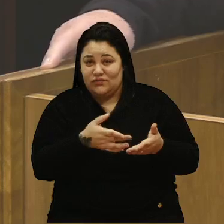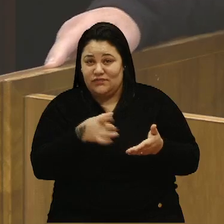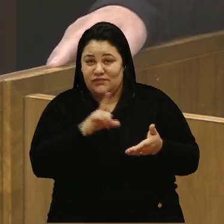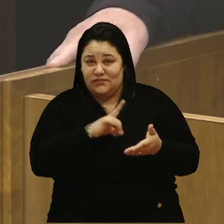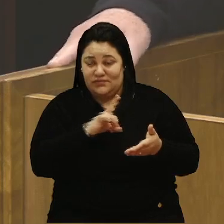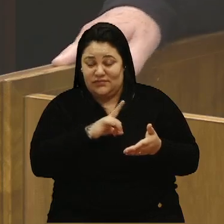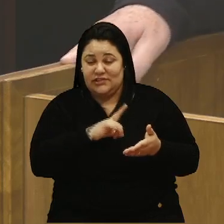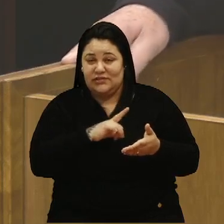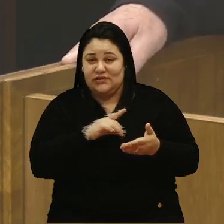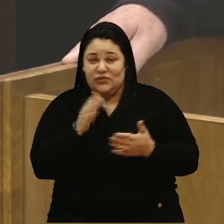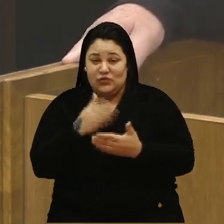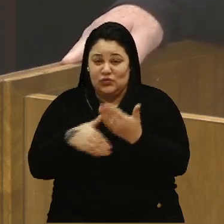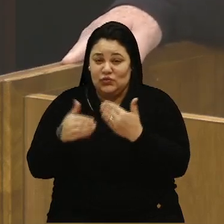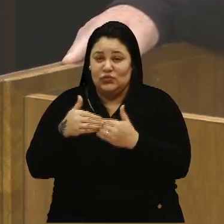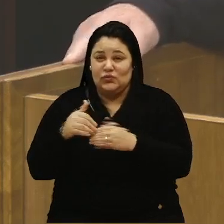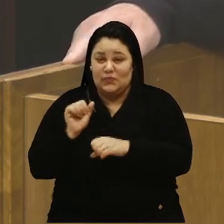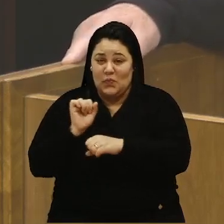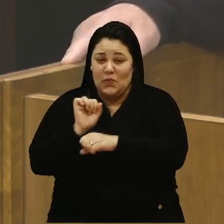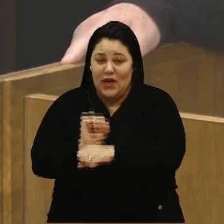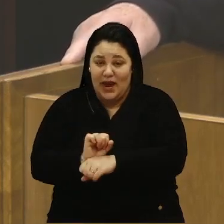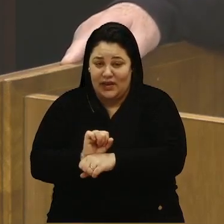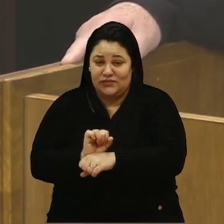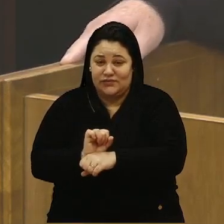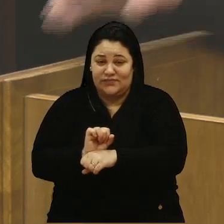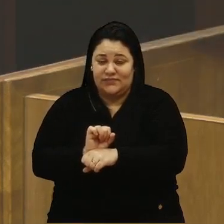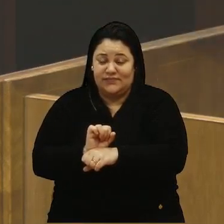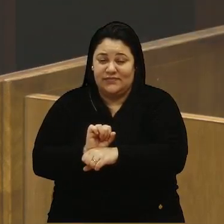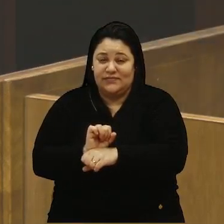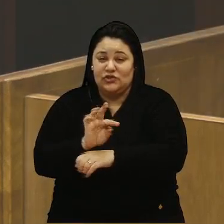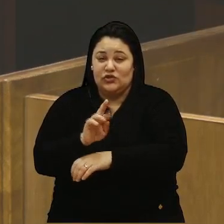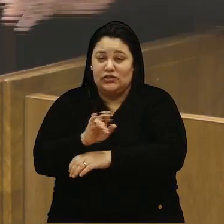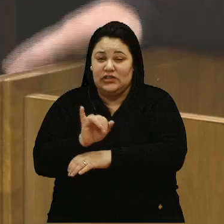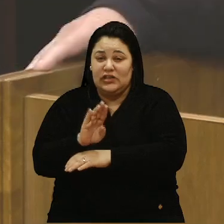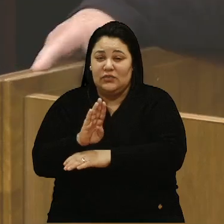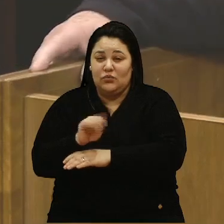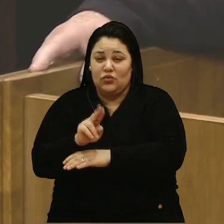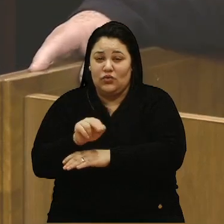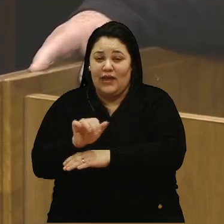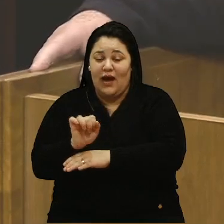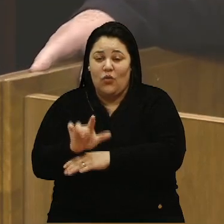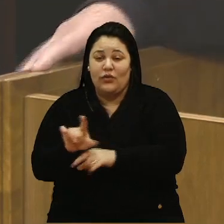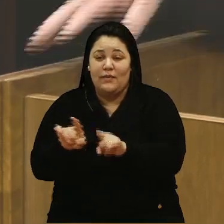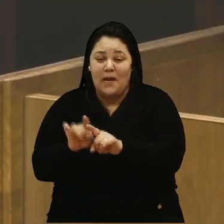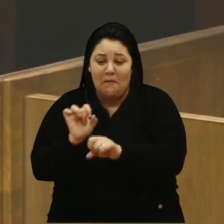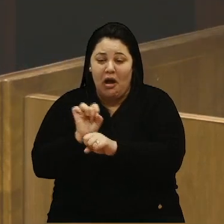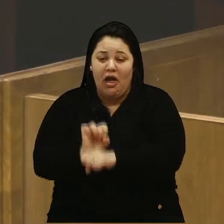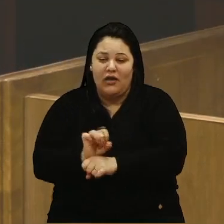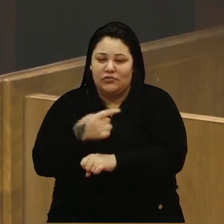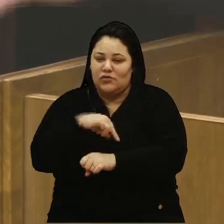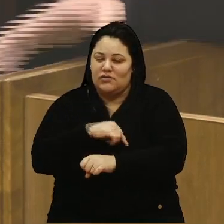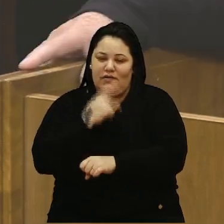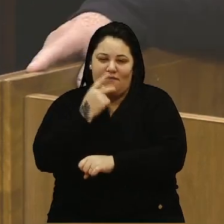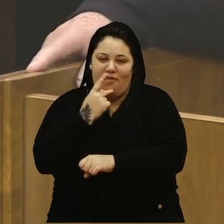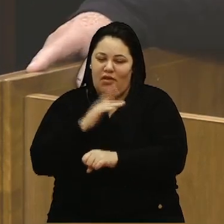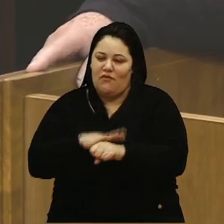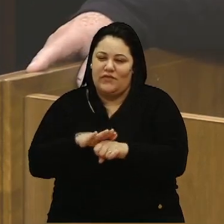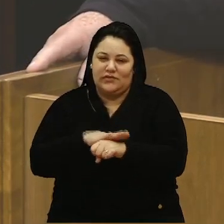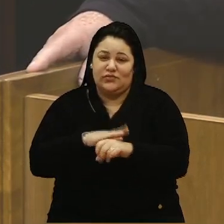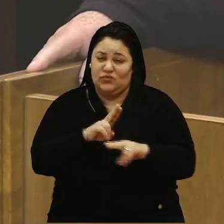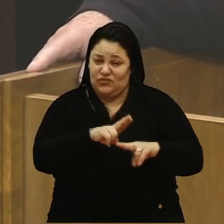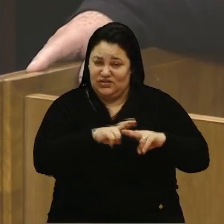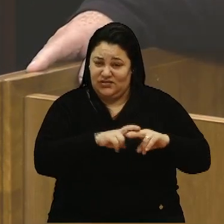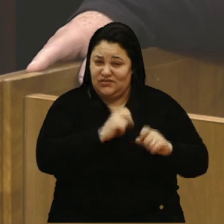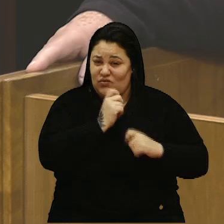fechado, com intervenção no Supremo, e nós não estaríamos aqui falando. E, portanto, aqueles que